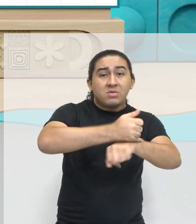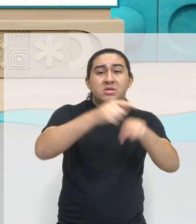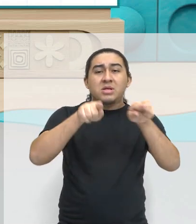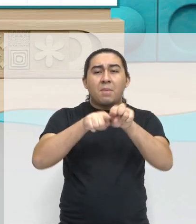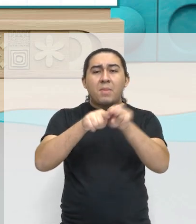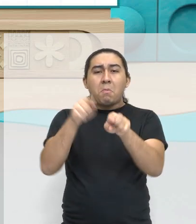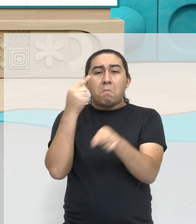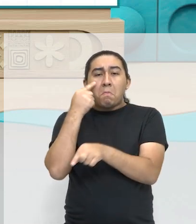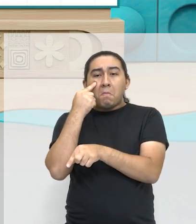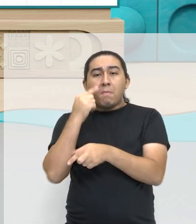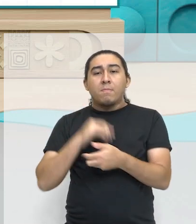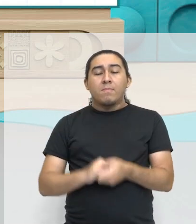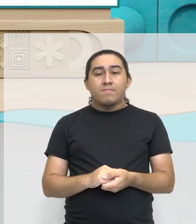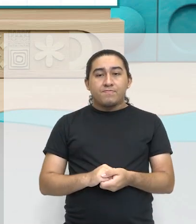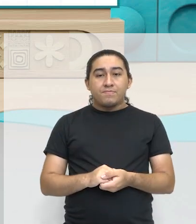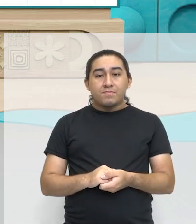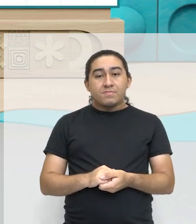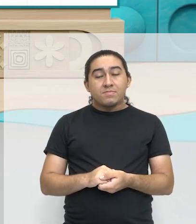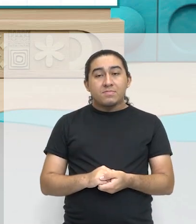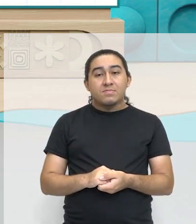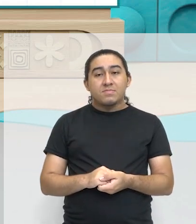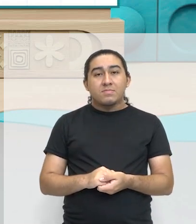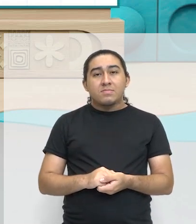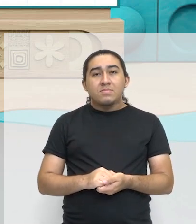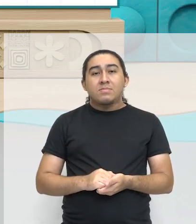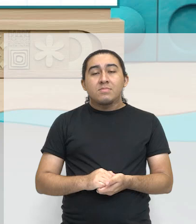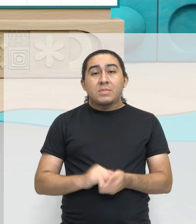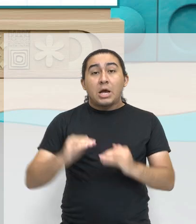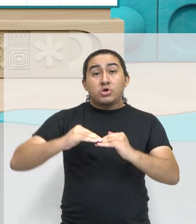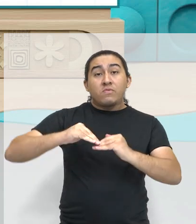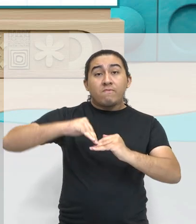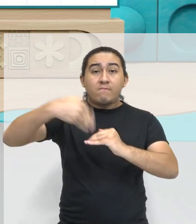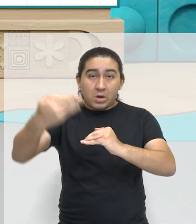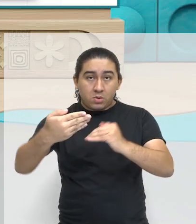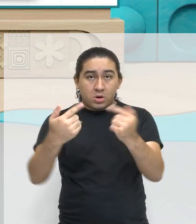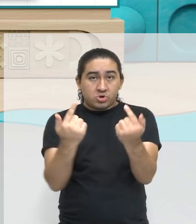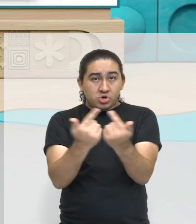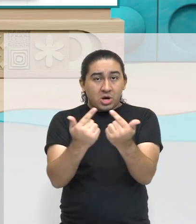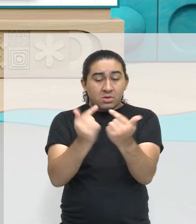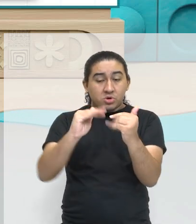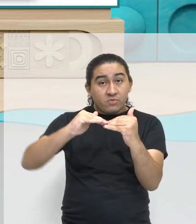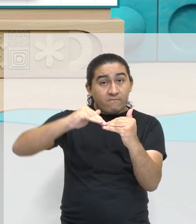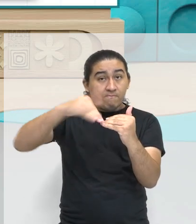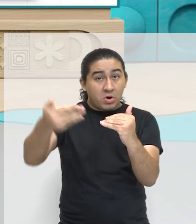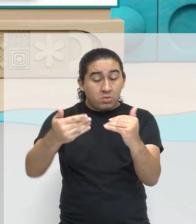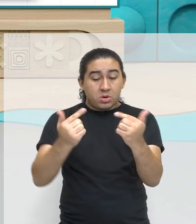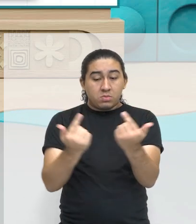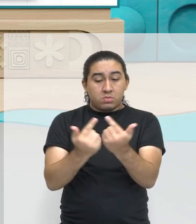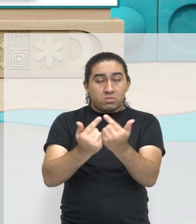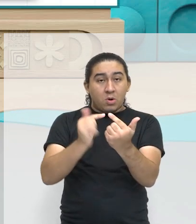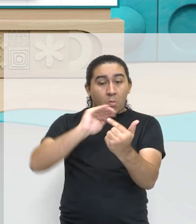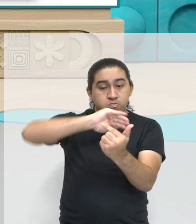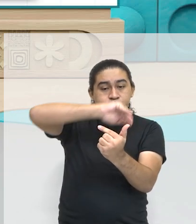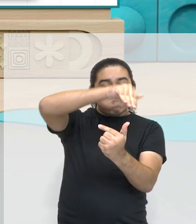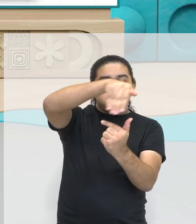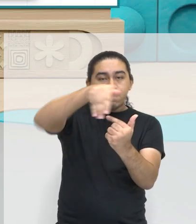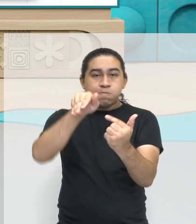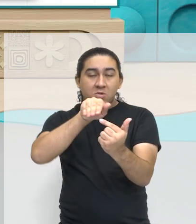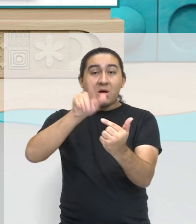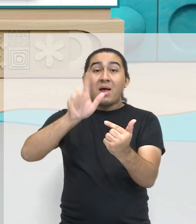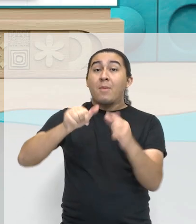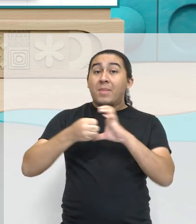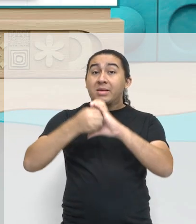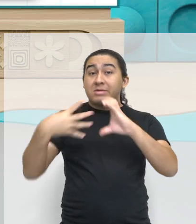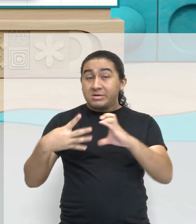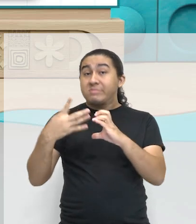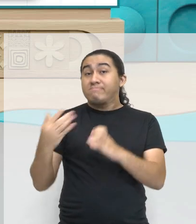ali o ferro, tem a questão da cúpula. Olha só como é eclético essa construção. A cúpula